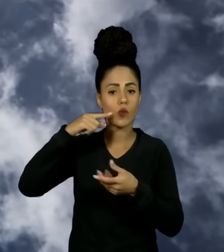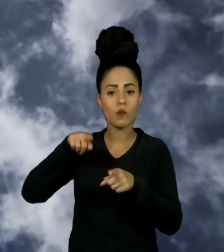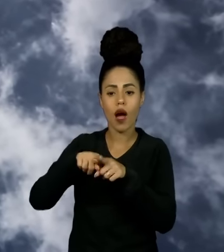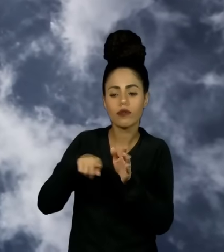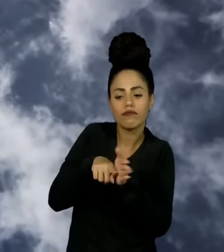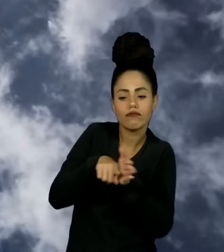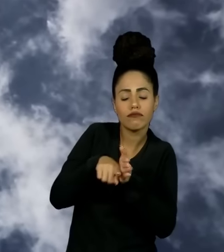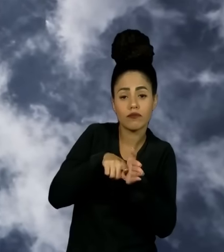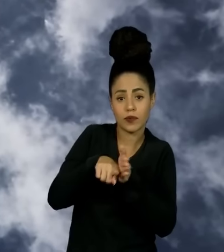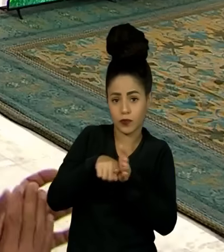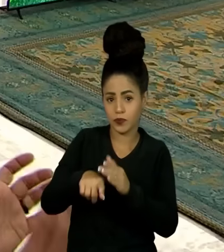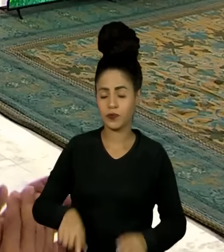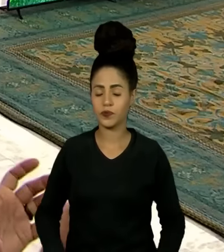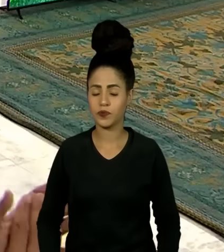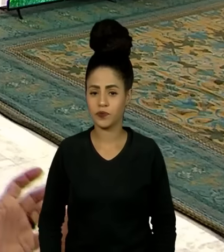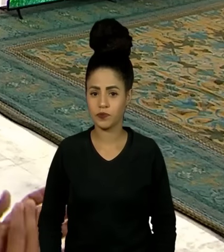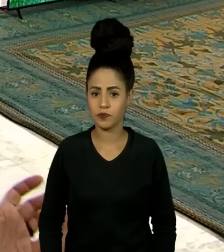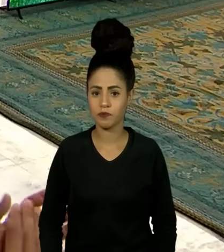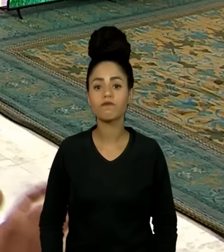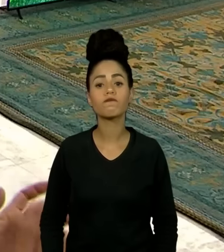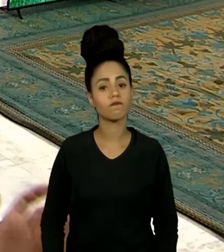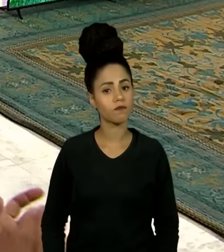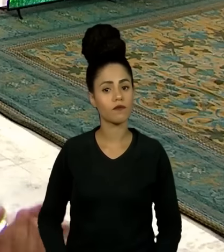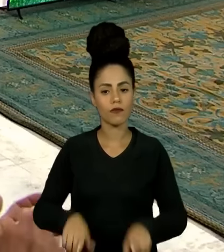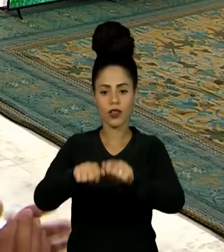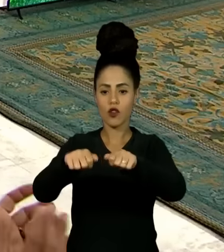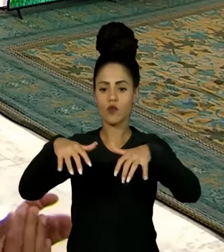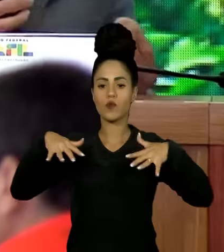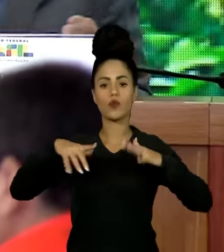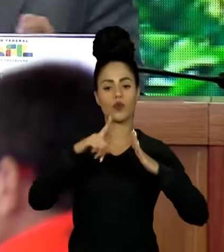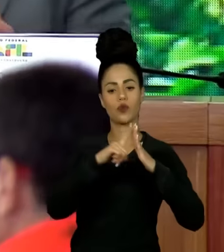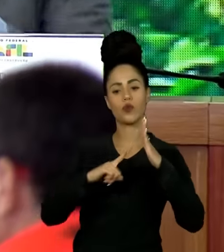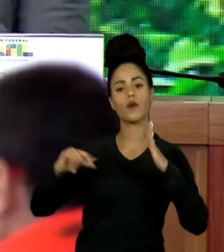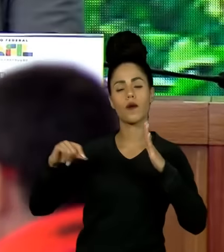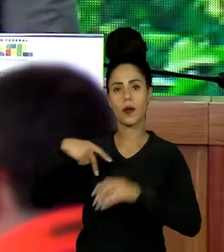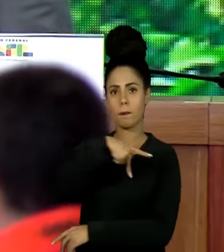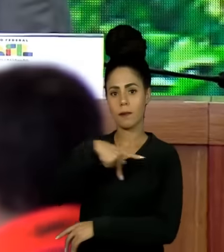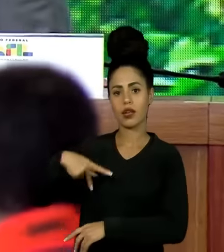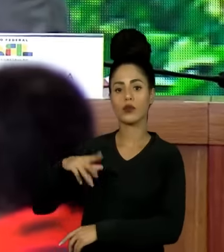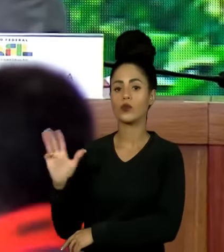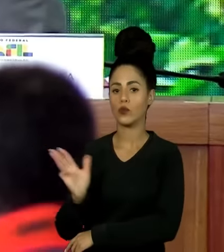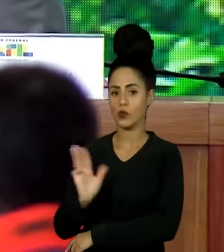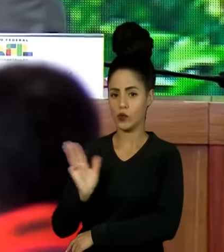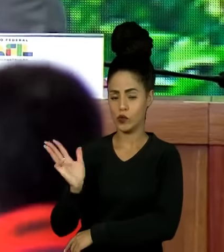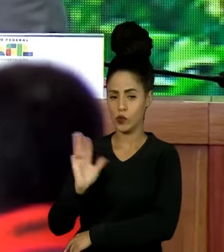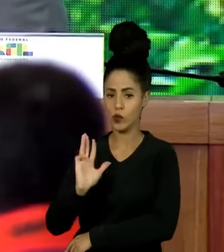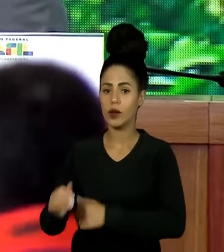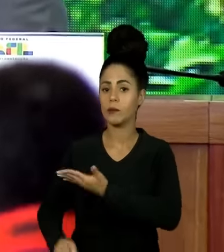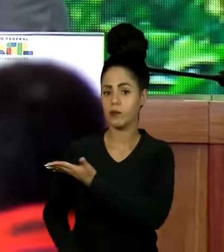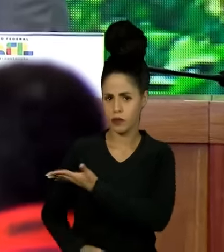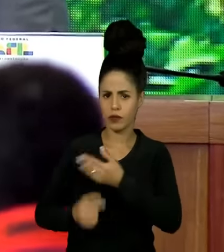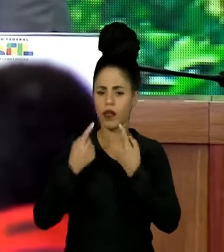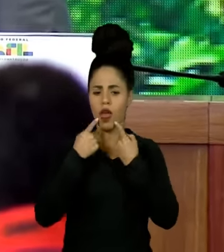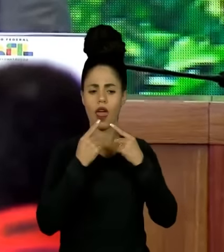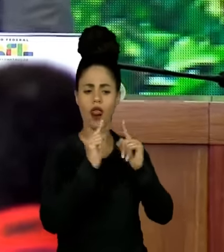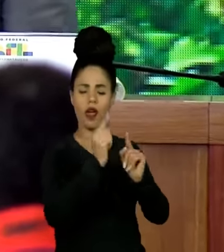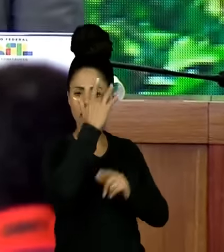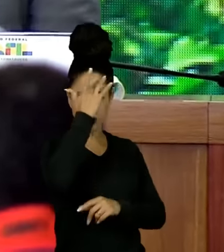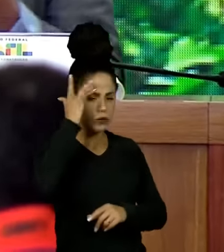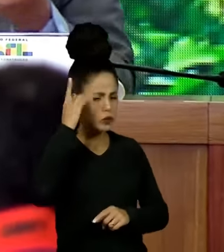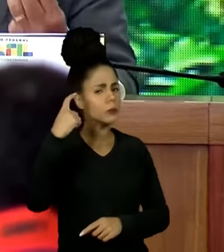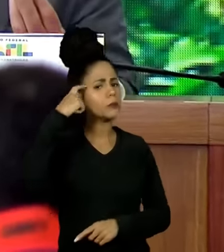Europeu Copérnico. Em evento no Palácio do Planalto, o presidente Luiz Inácio Lula da Silva criticou os que